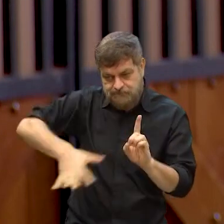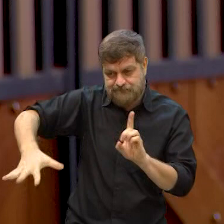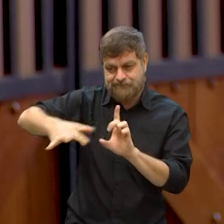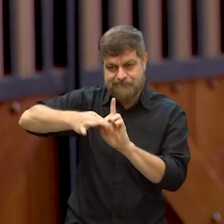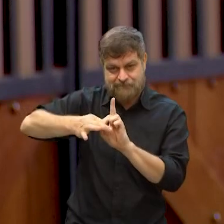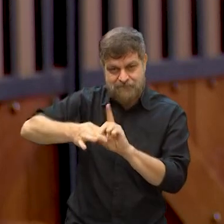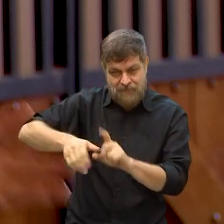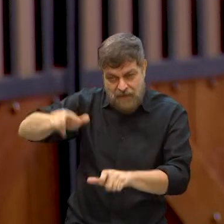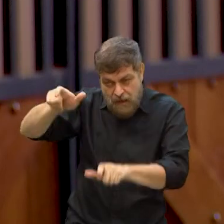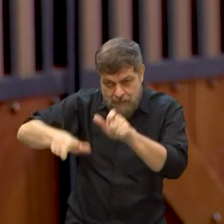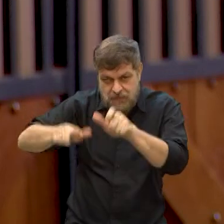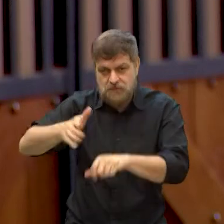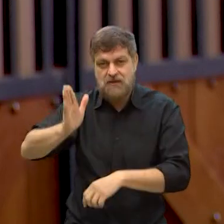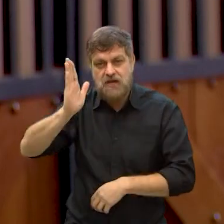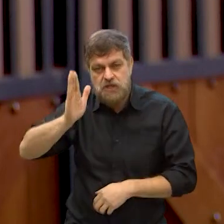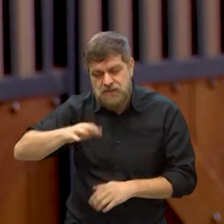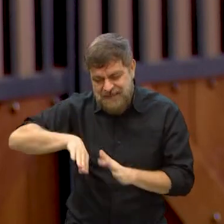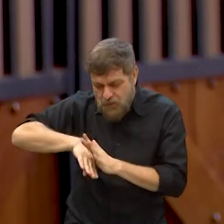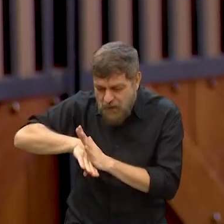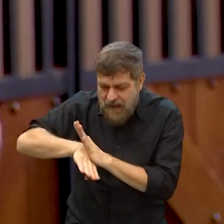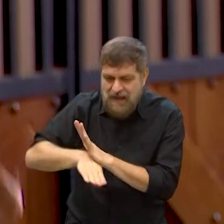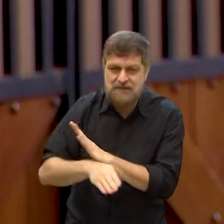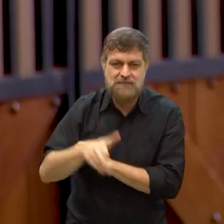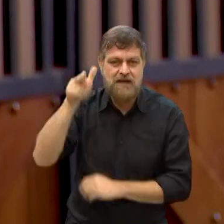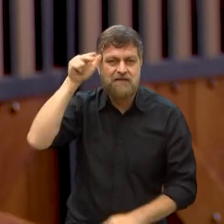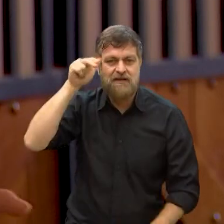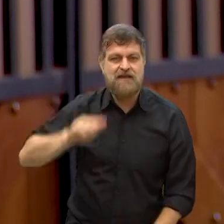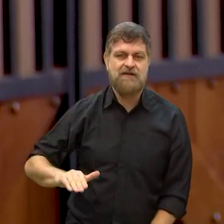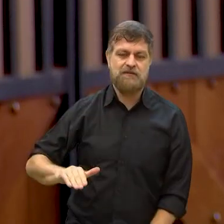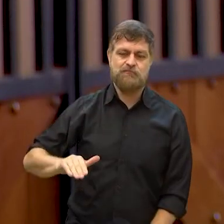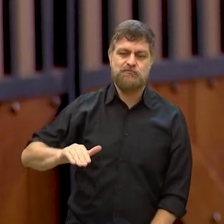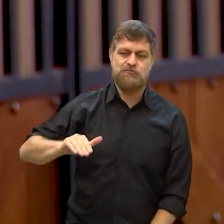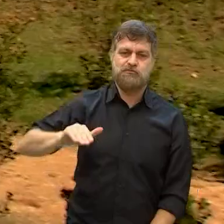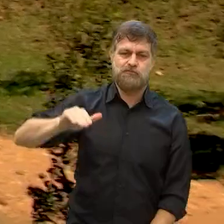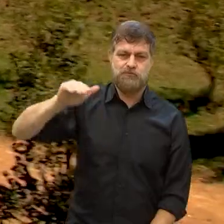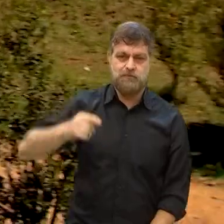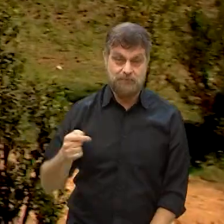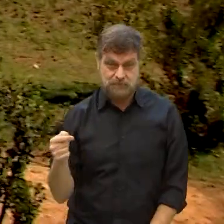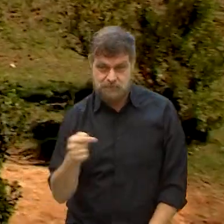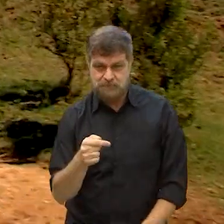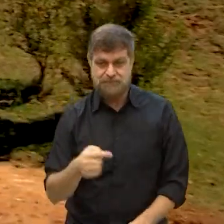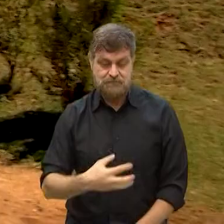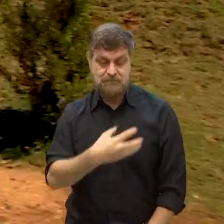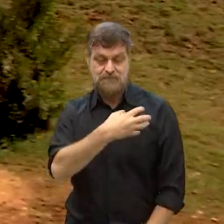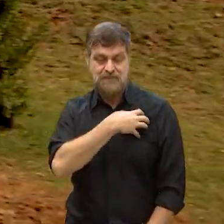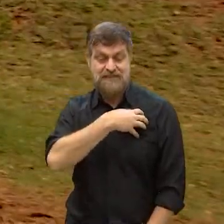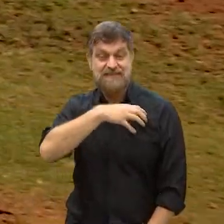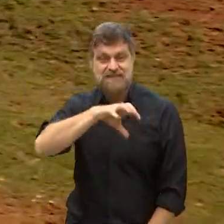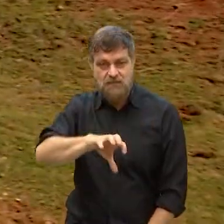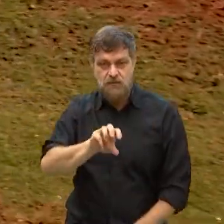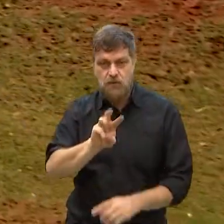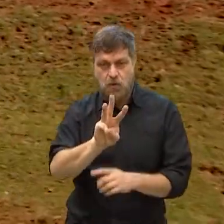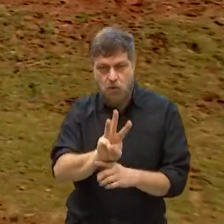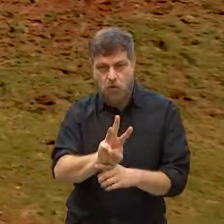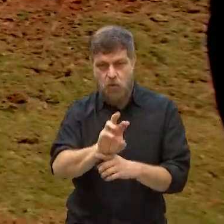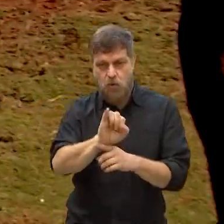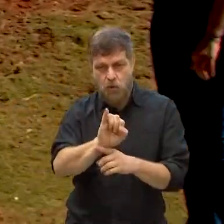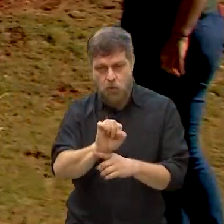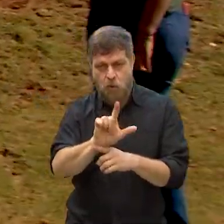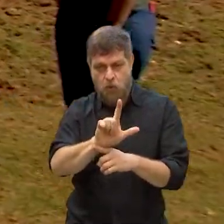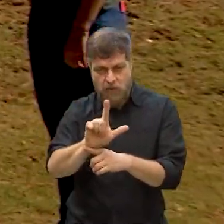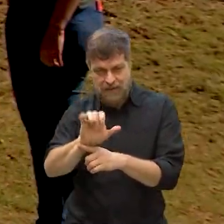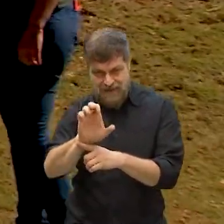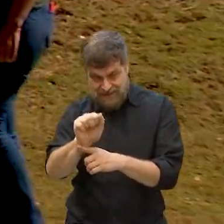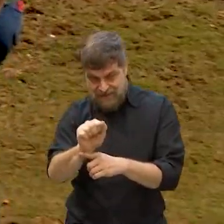são pessoas que já vieram de berço, que mexem com cavalo desde pequeno. William veio de Salvador trabalhar no